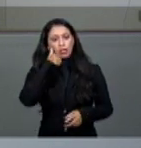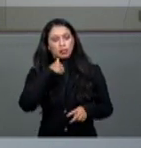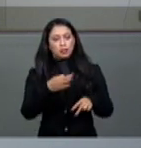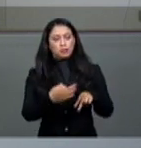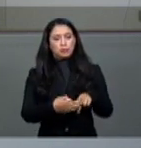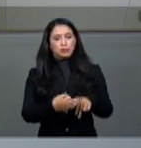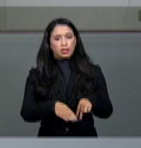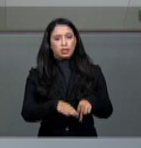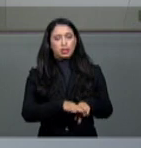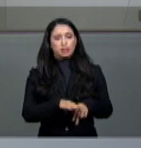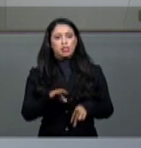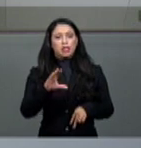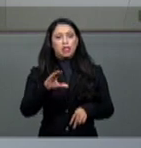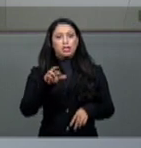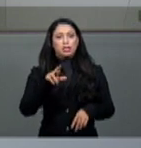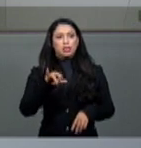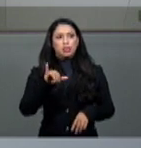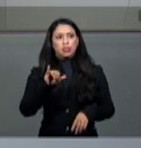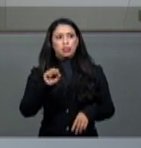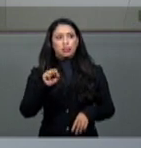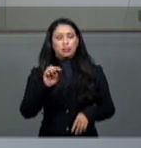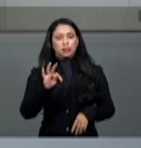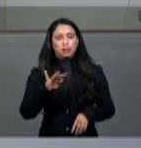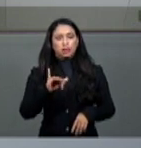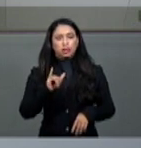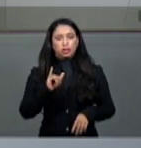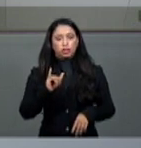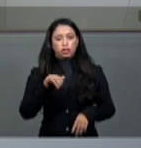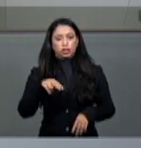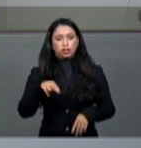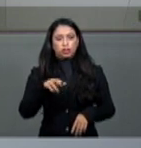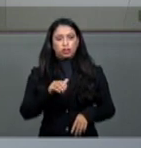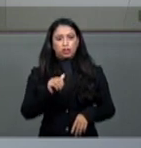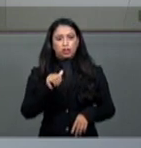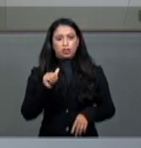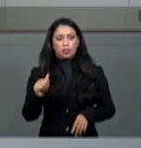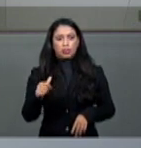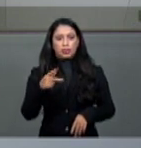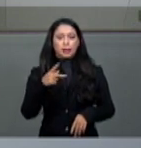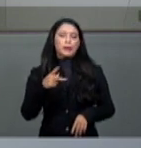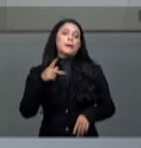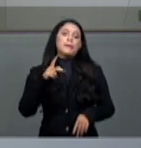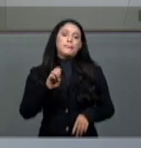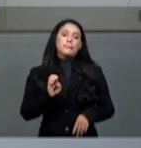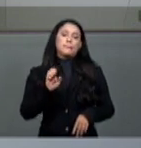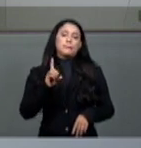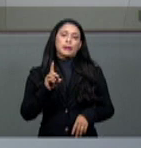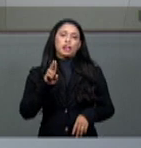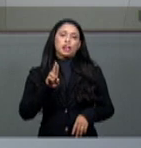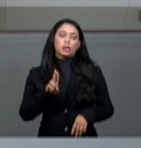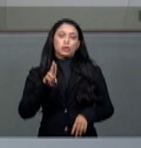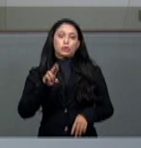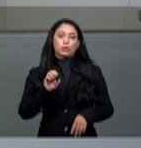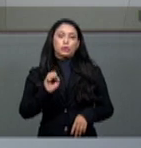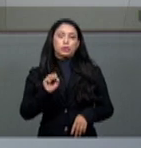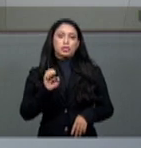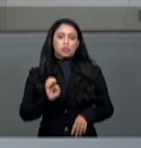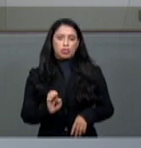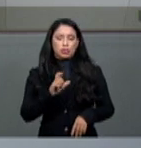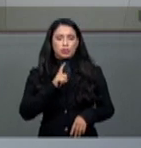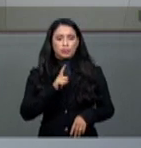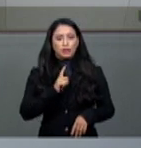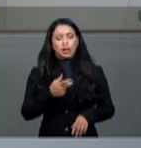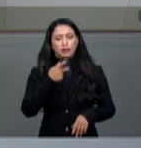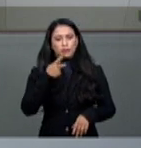presidente do Tribunal Superior do Trabalho que falar a exatamente sobre o justo eo jurídico